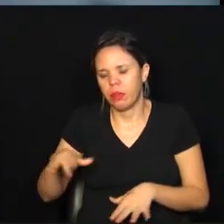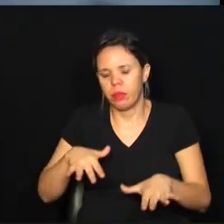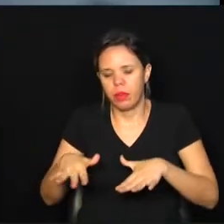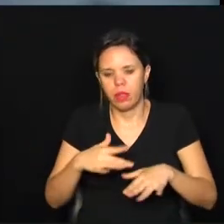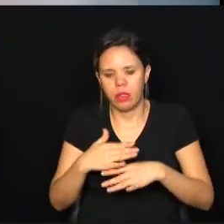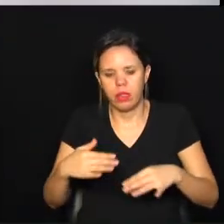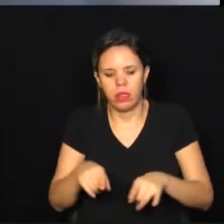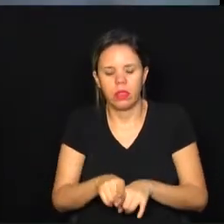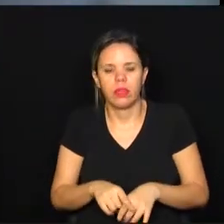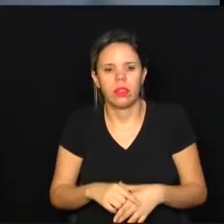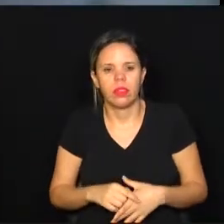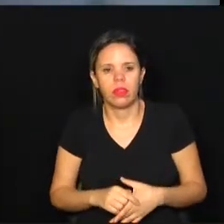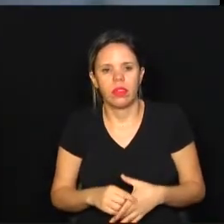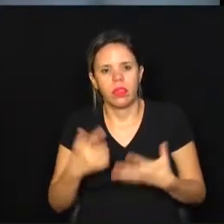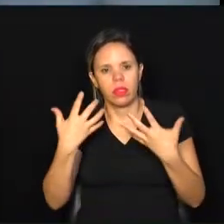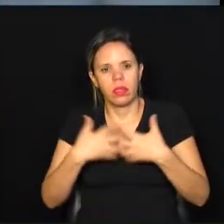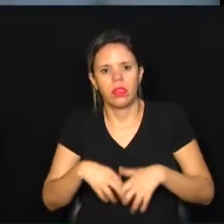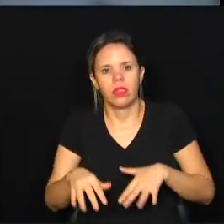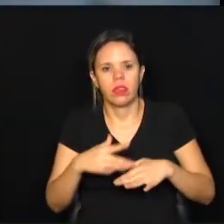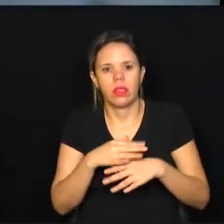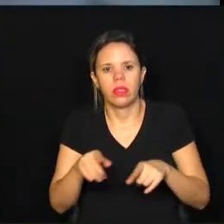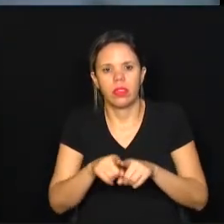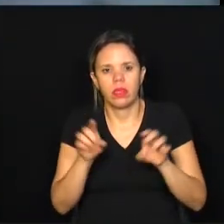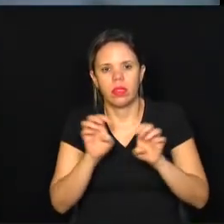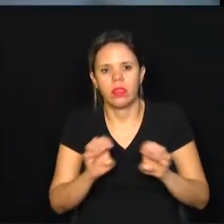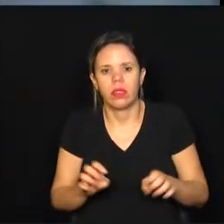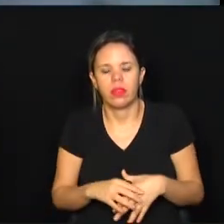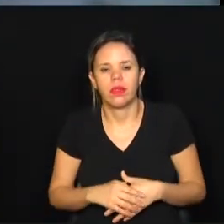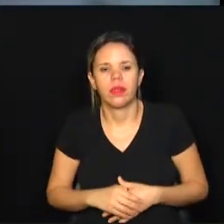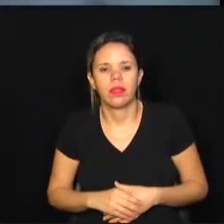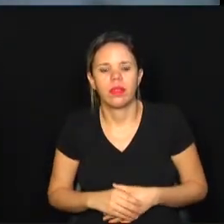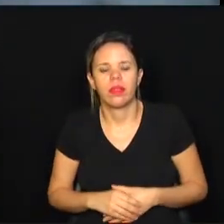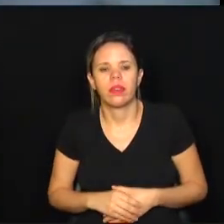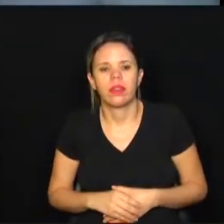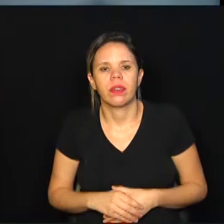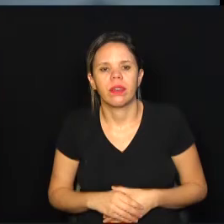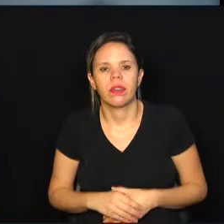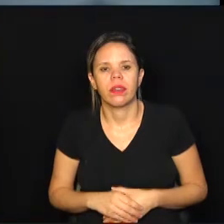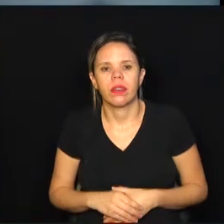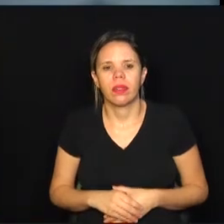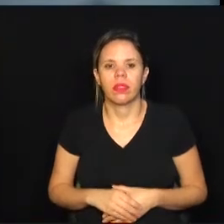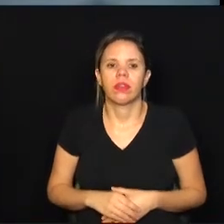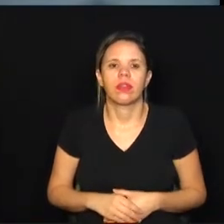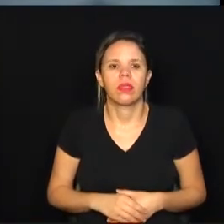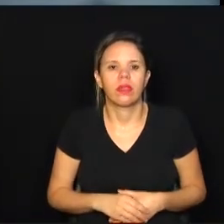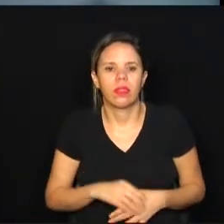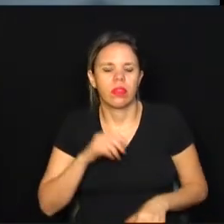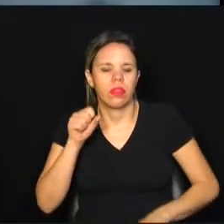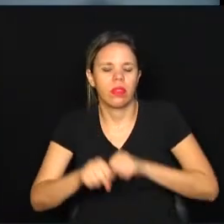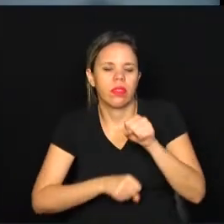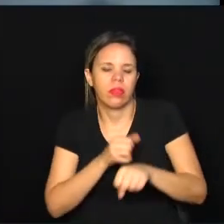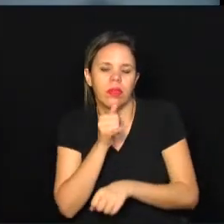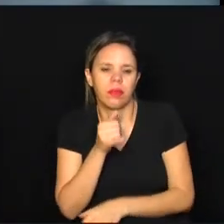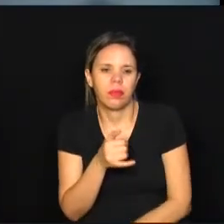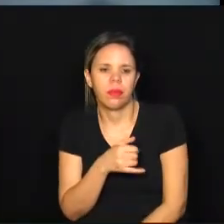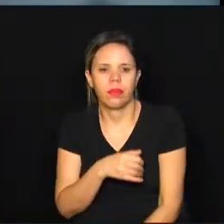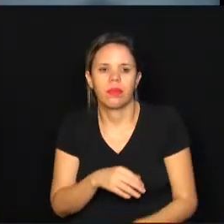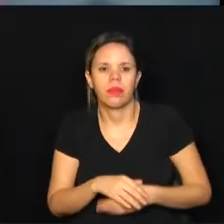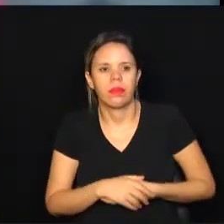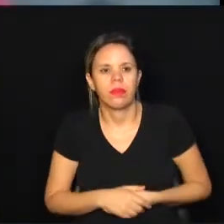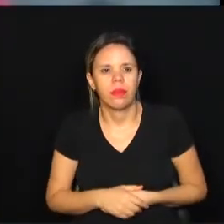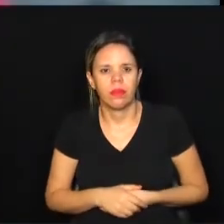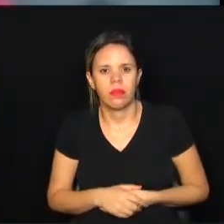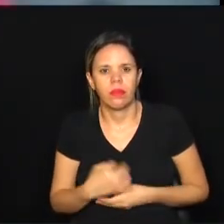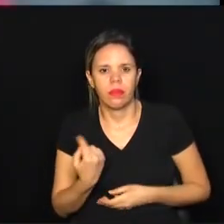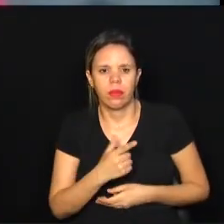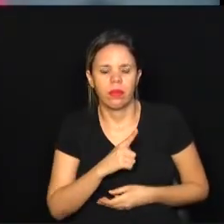mobilidade. E ela está pensando na mobilidade estrutural e na mobilidade capilar da bicicleta, por exemplo, né?